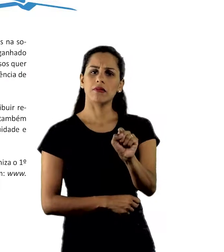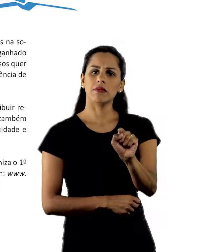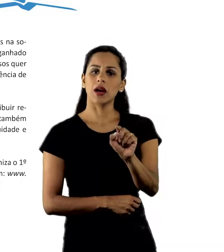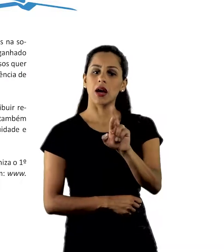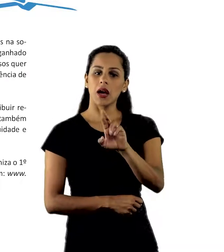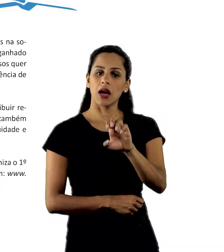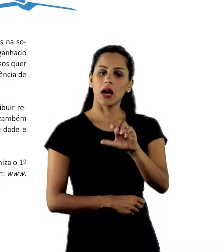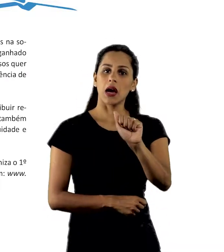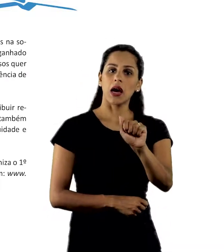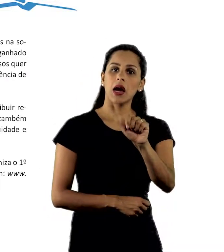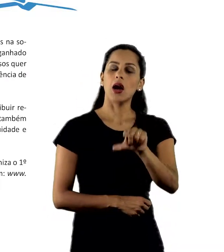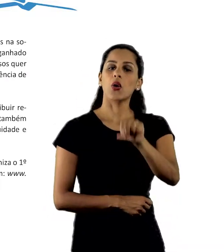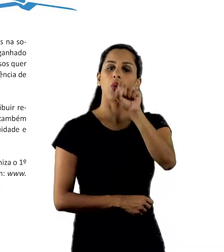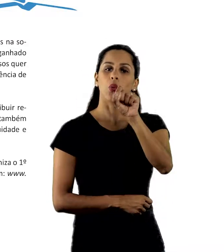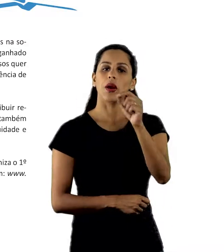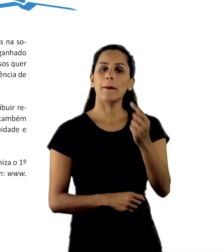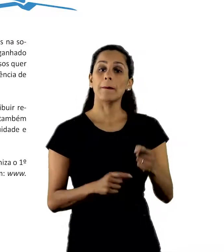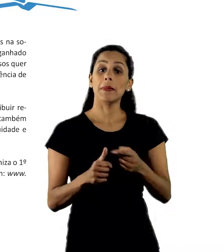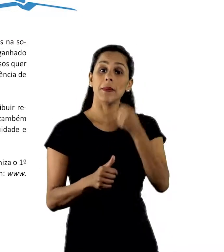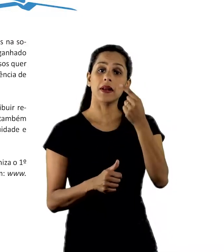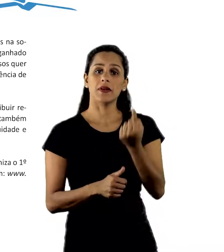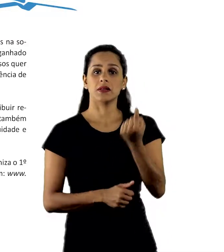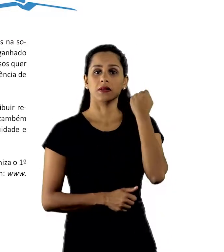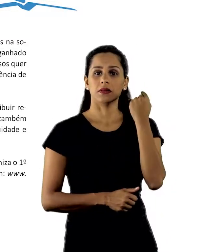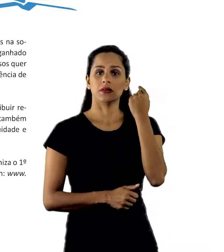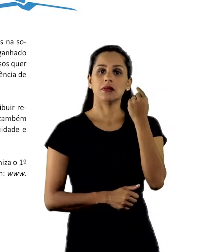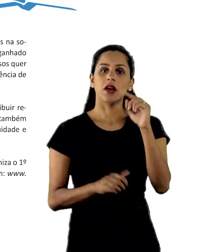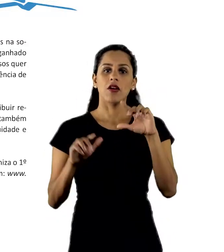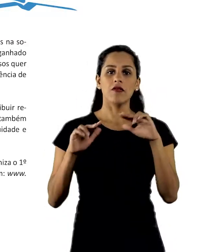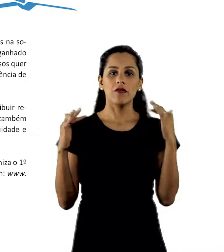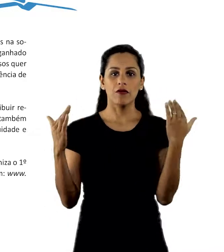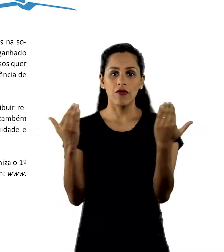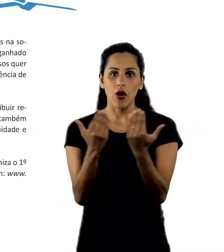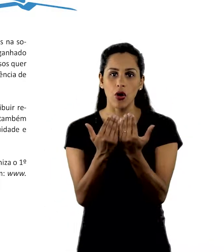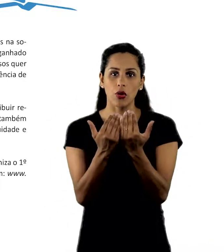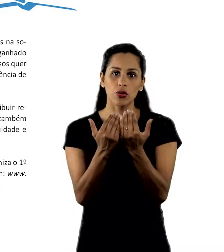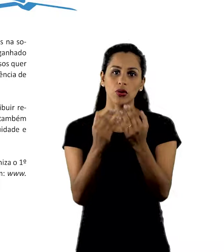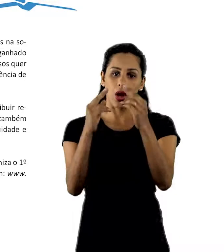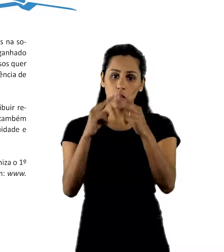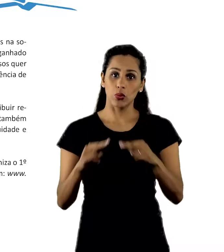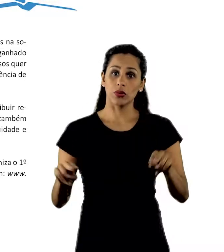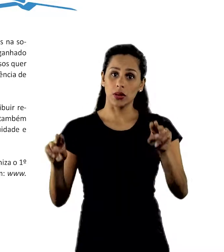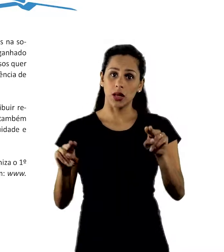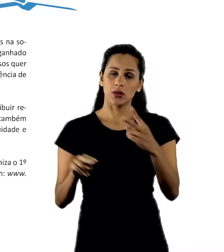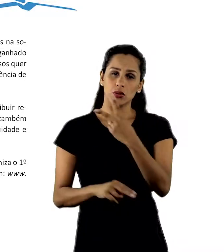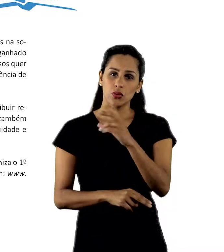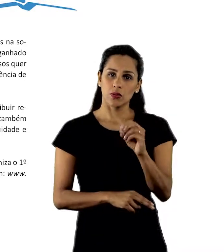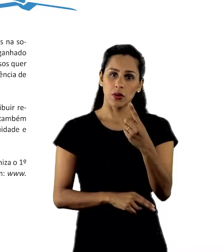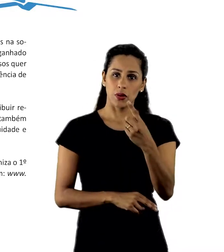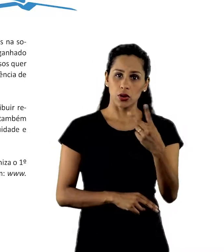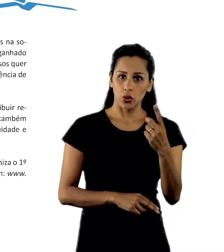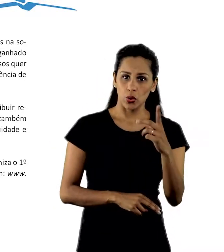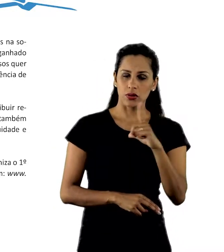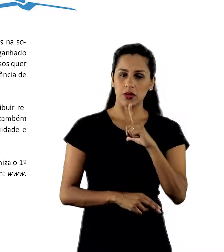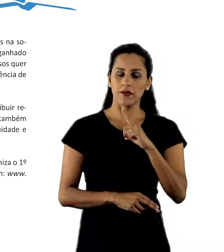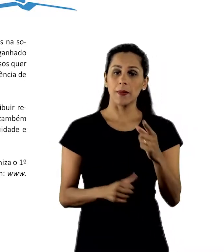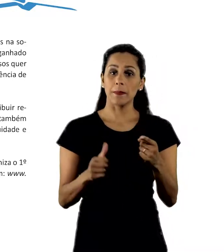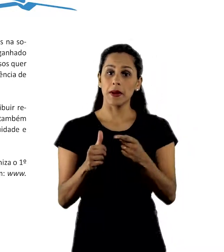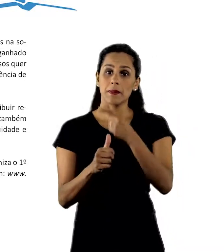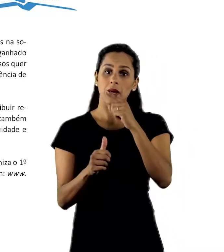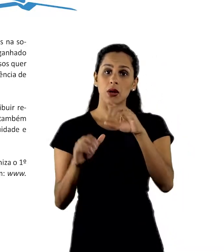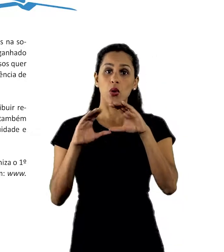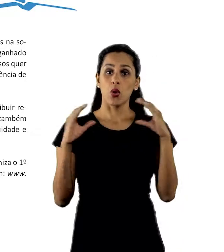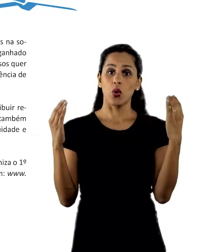um fórum da unesco em 2002 em 2012 a unesco organiza o 1º congresso mundial de harry em